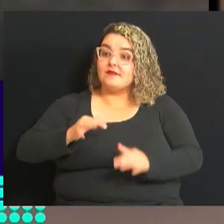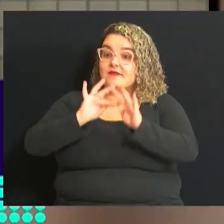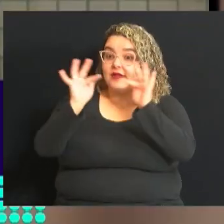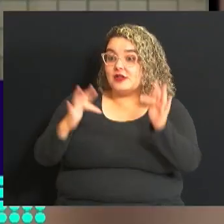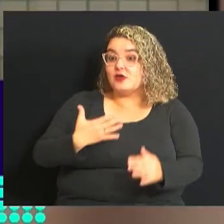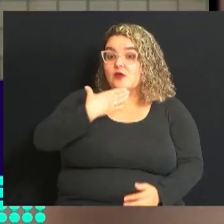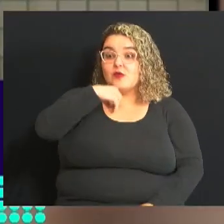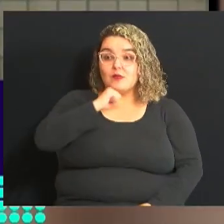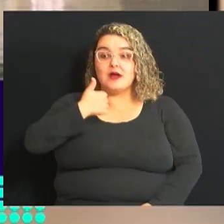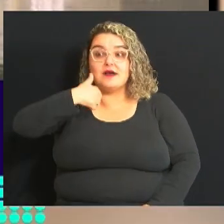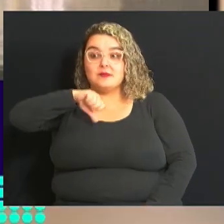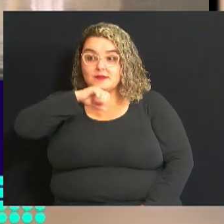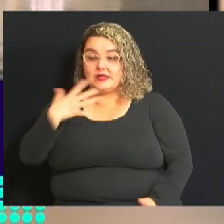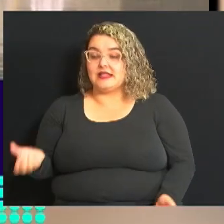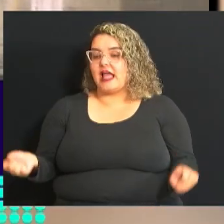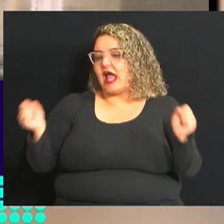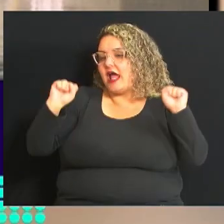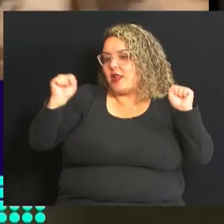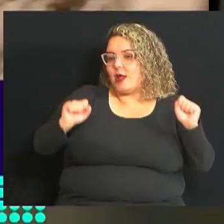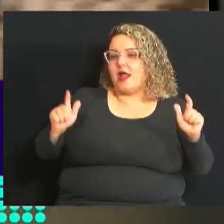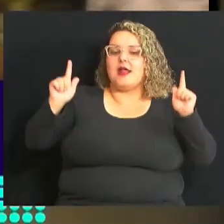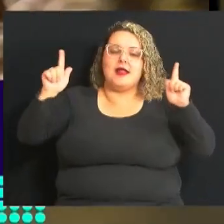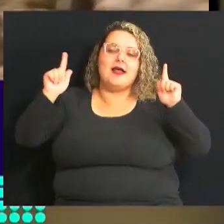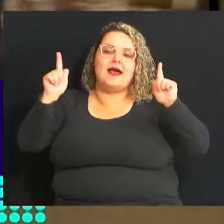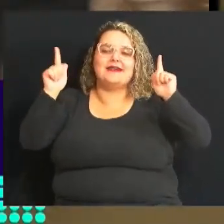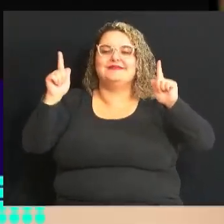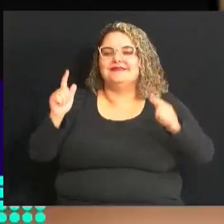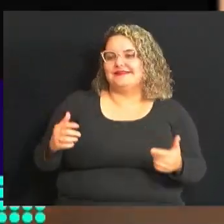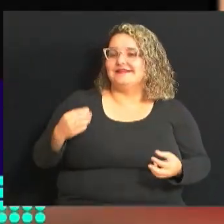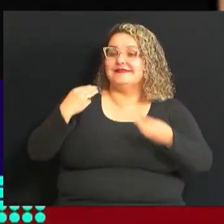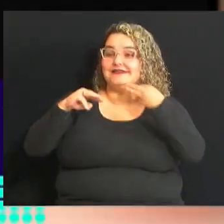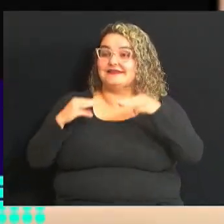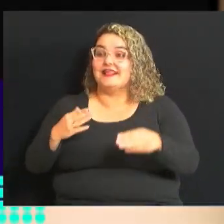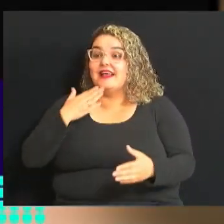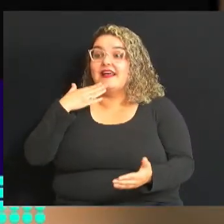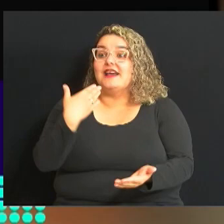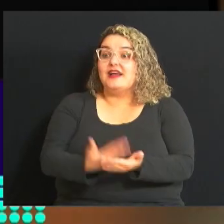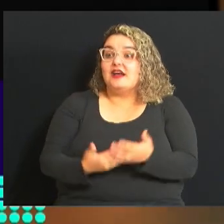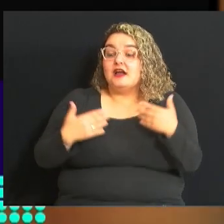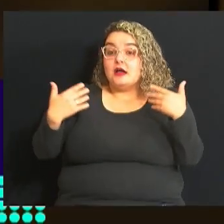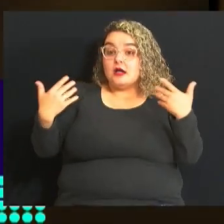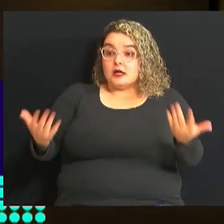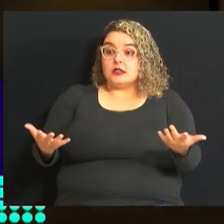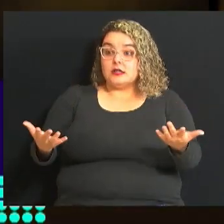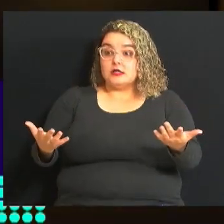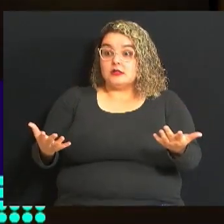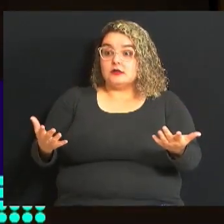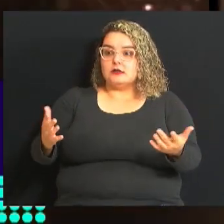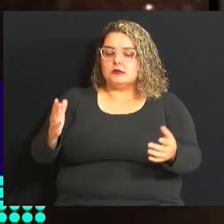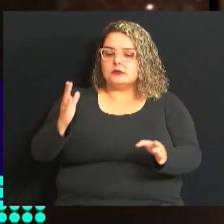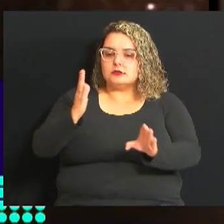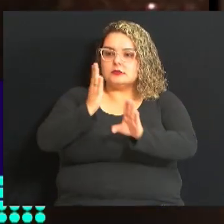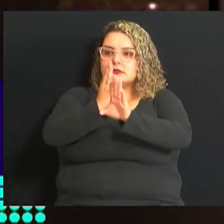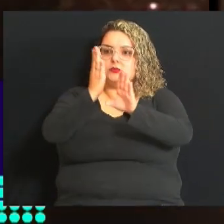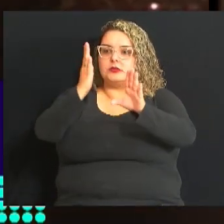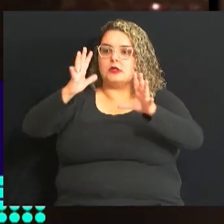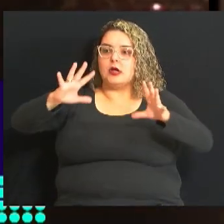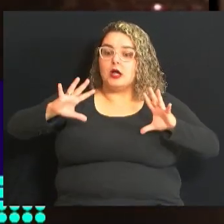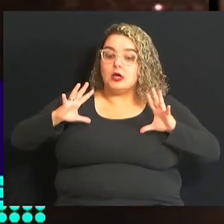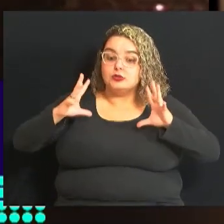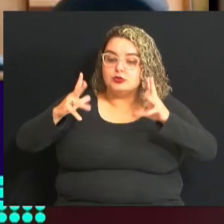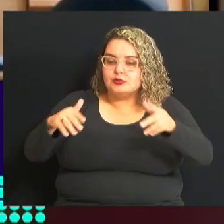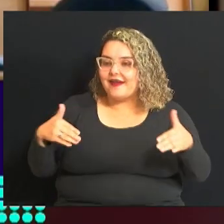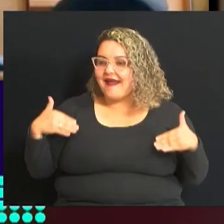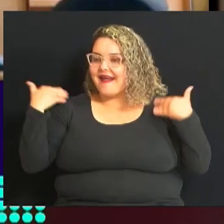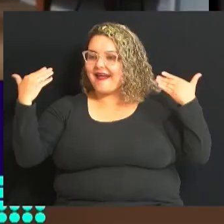adoram festejar e dançar a música favorita. A surpresa, porém, foi descobrir que em meio a toda essa alegria de